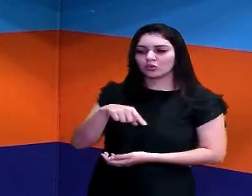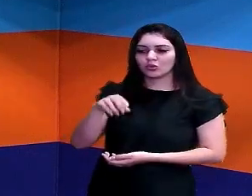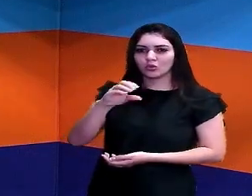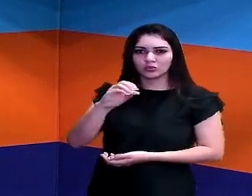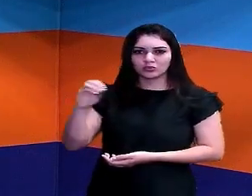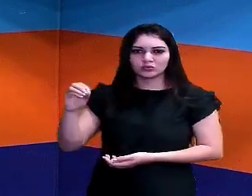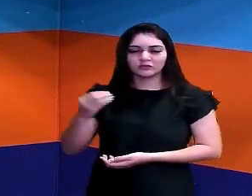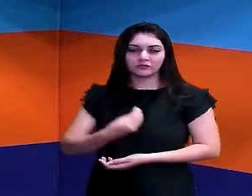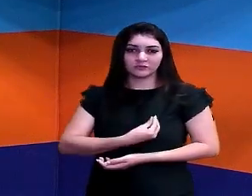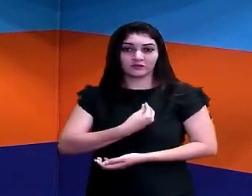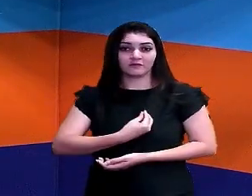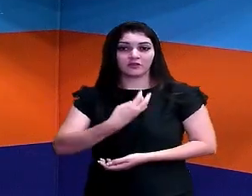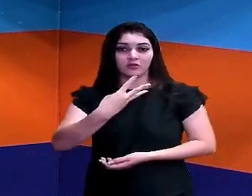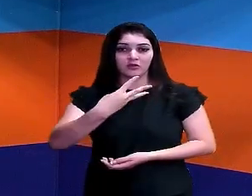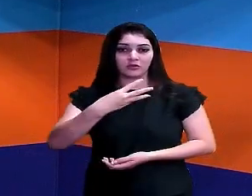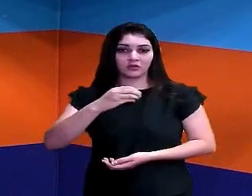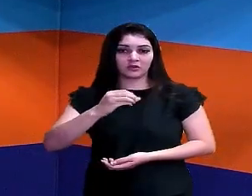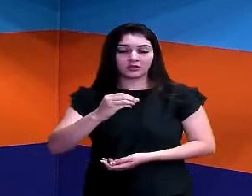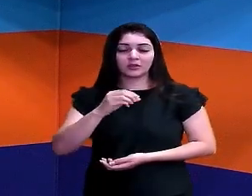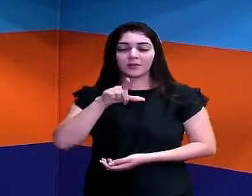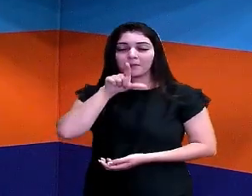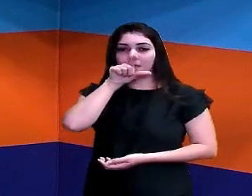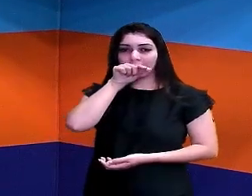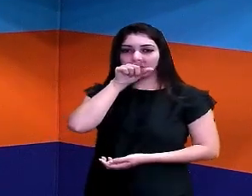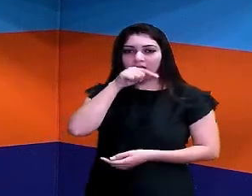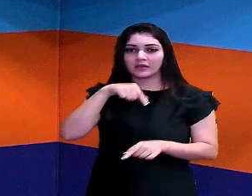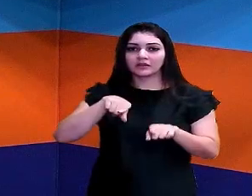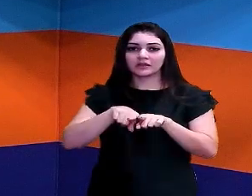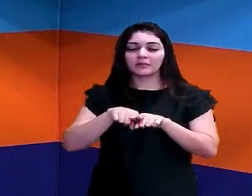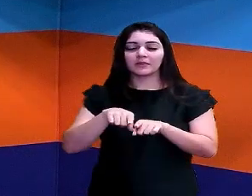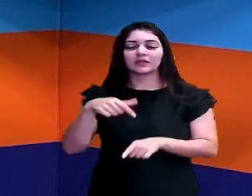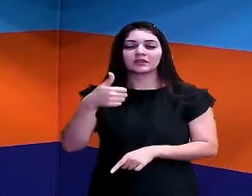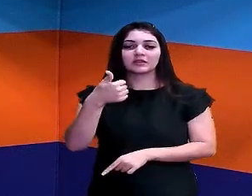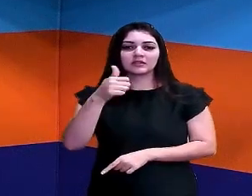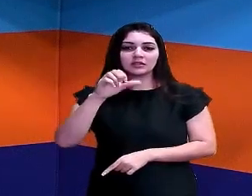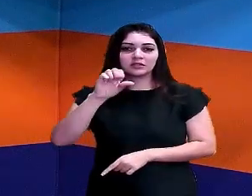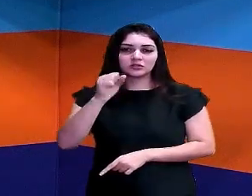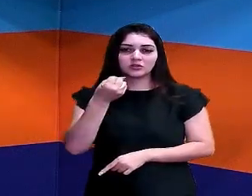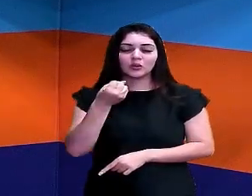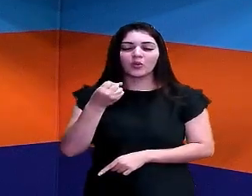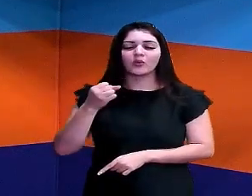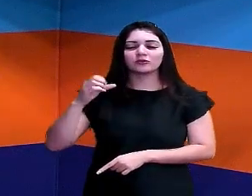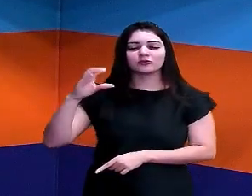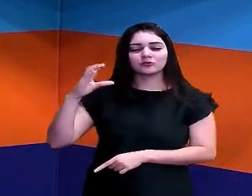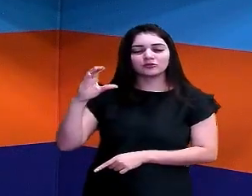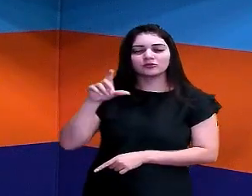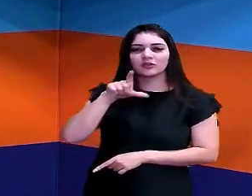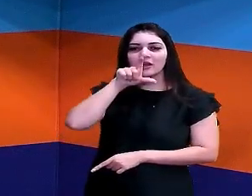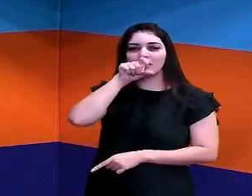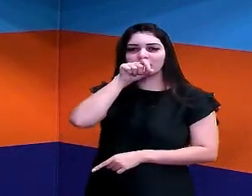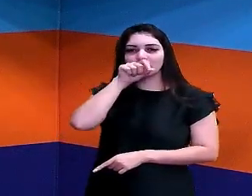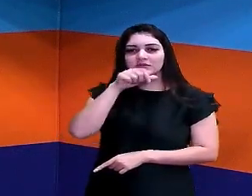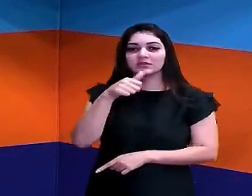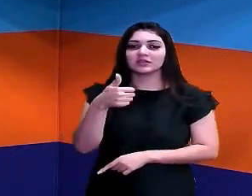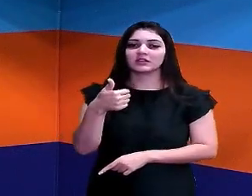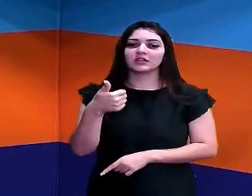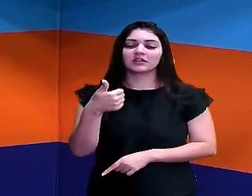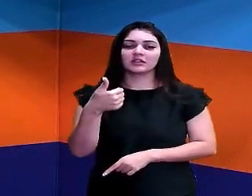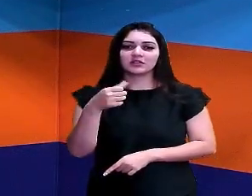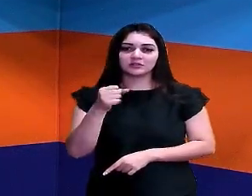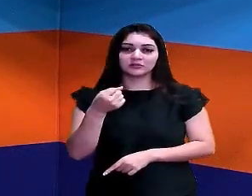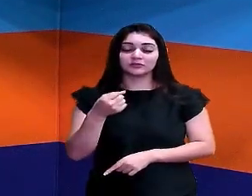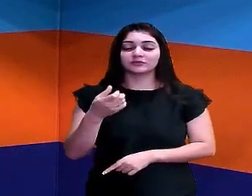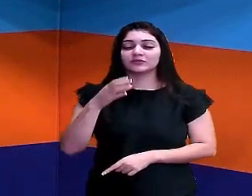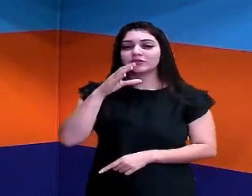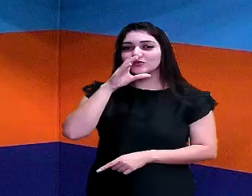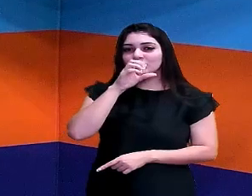30 papagaios, 18 calopsitas e 25 periquitos. No sábado pela manhã, fugiram três